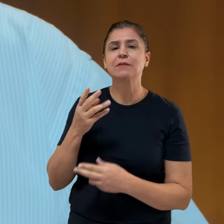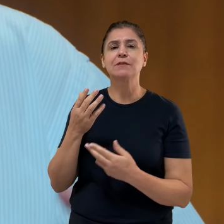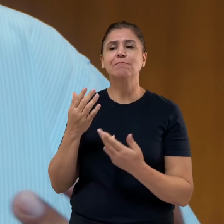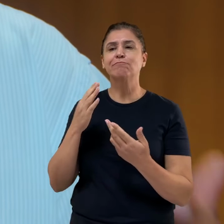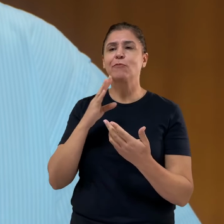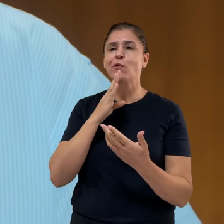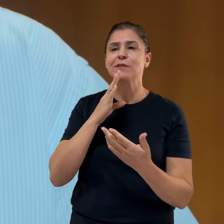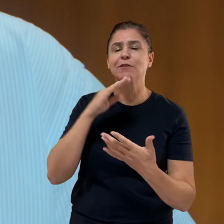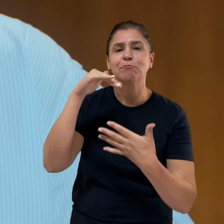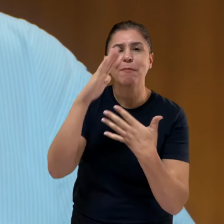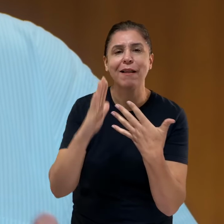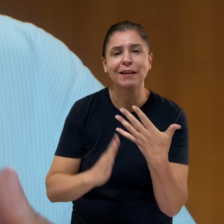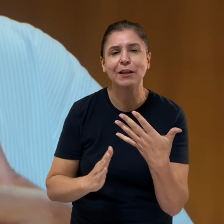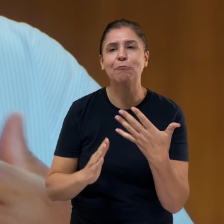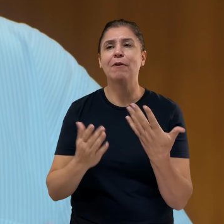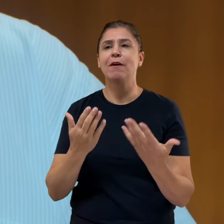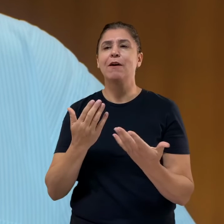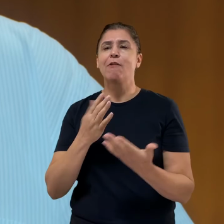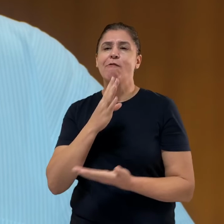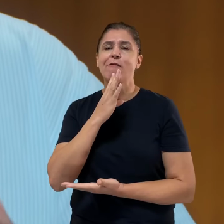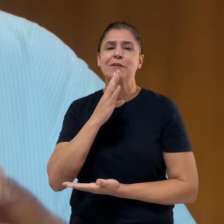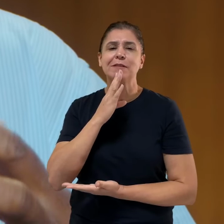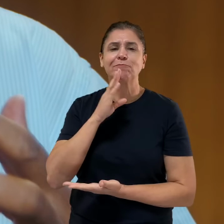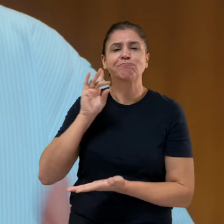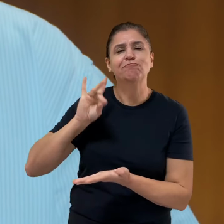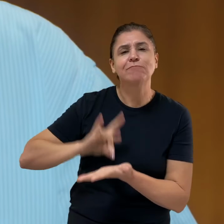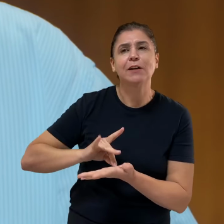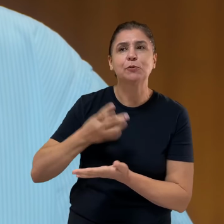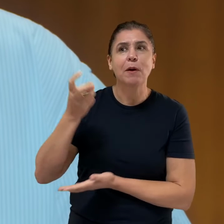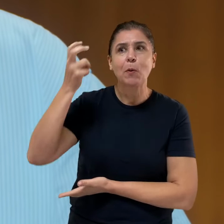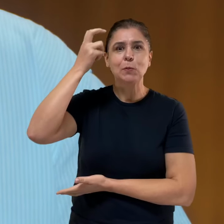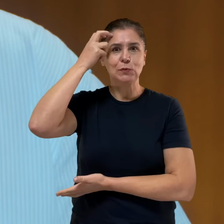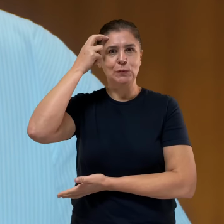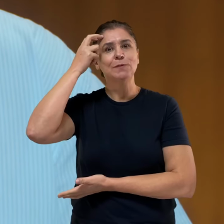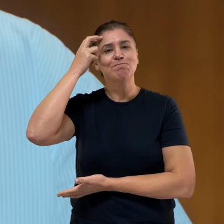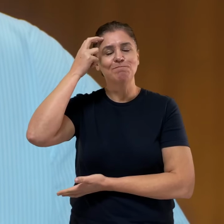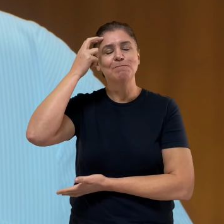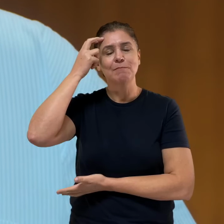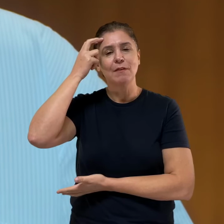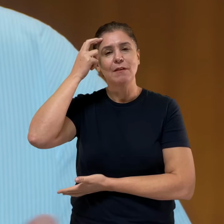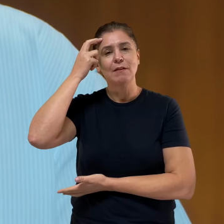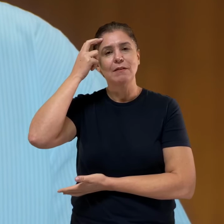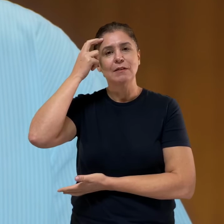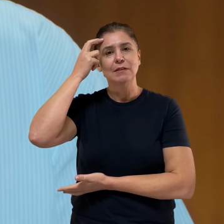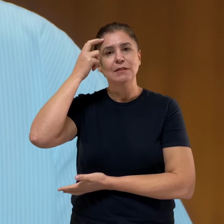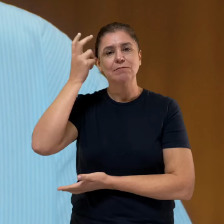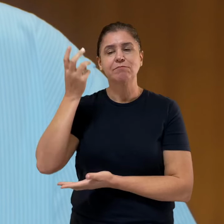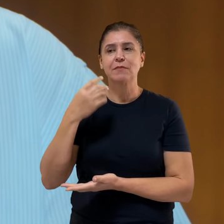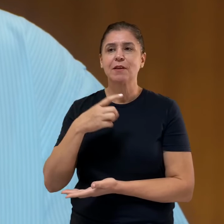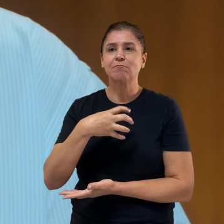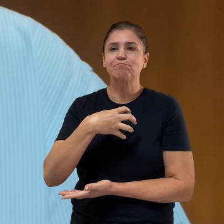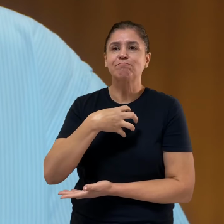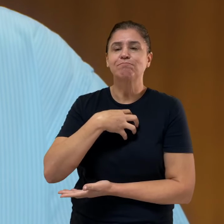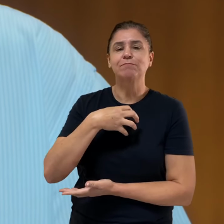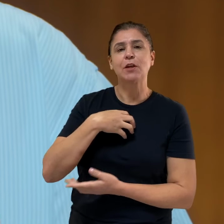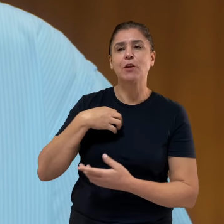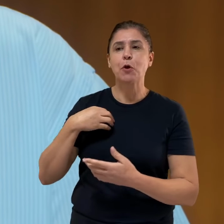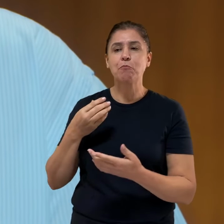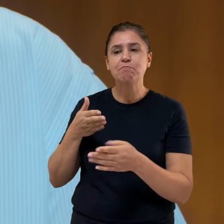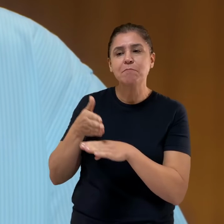reconhecimento de uma língua, ter reconhecimento de uma cultura. Então participei um pouco desses